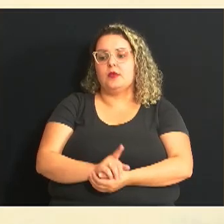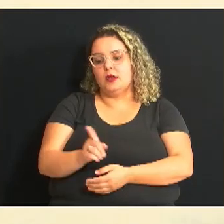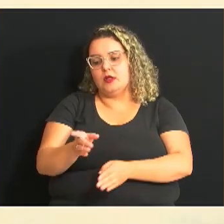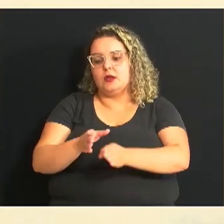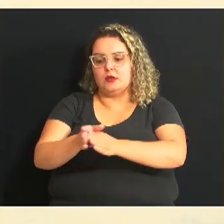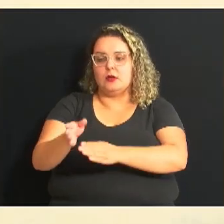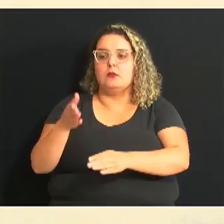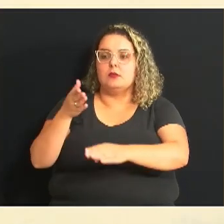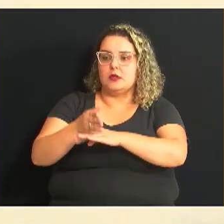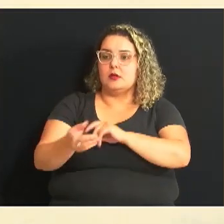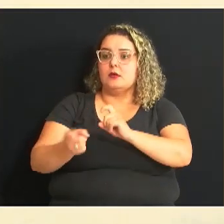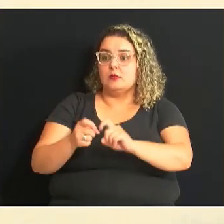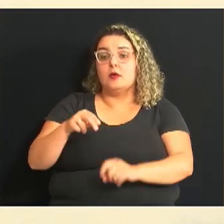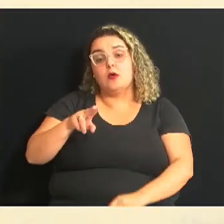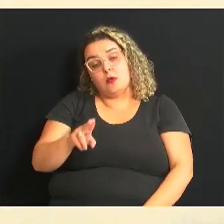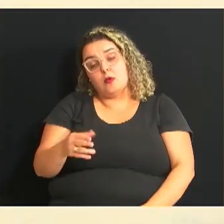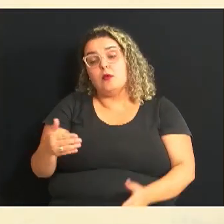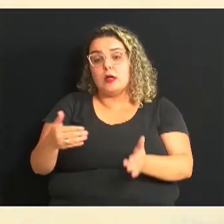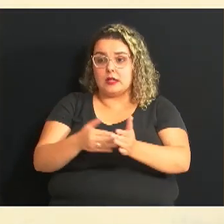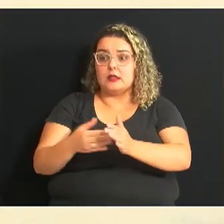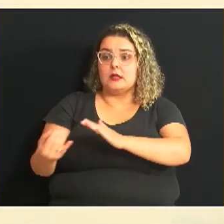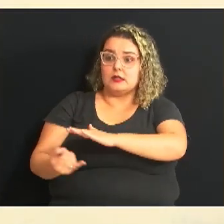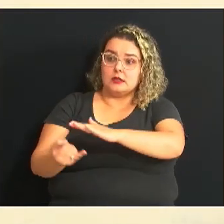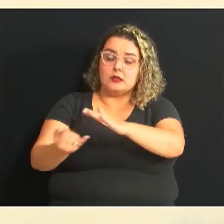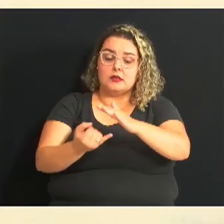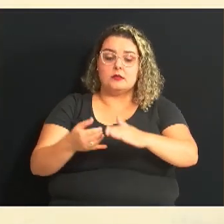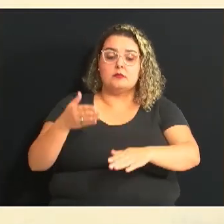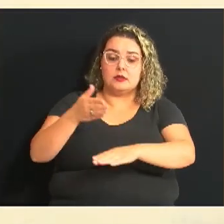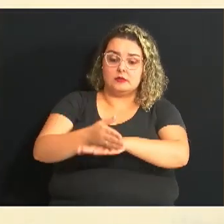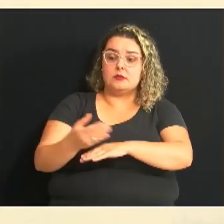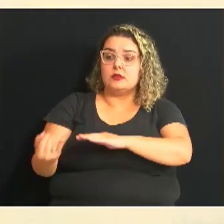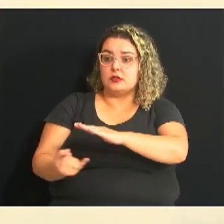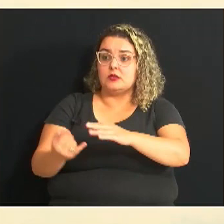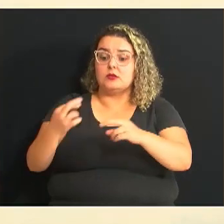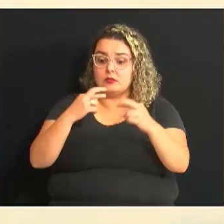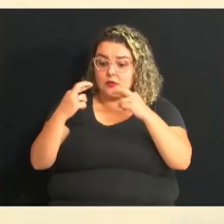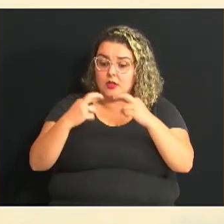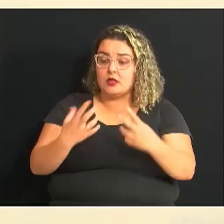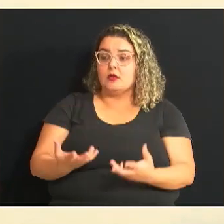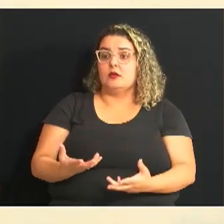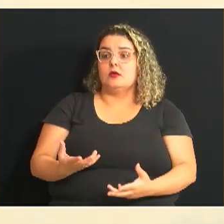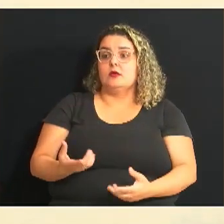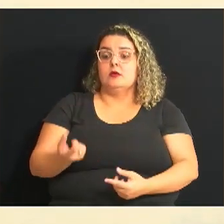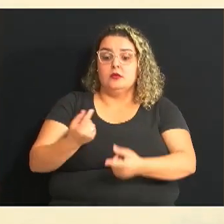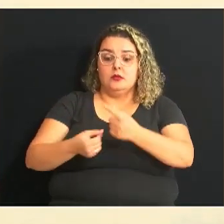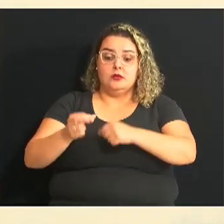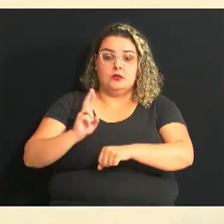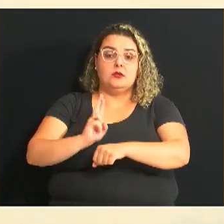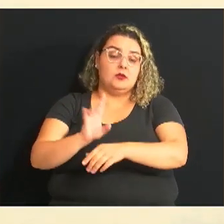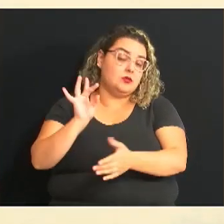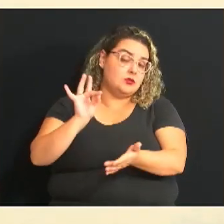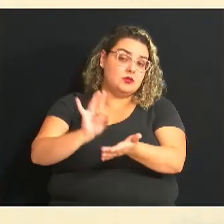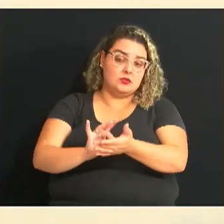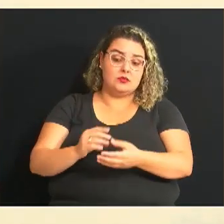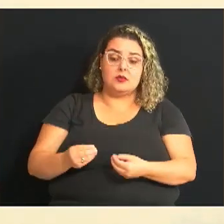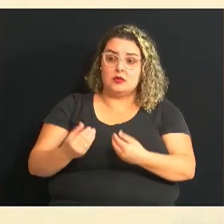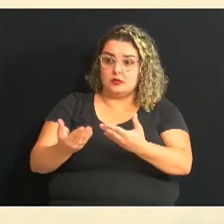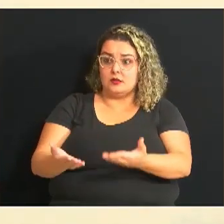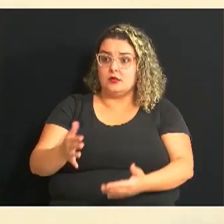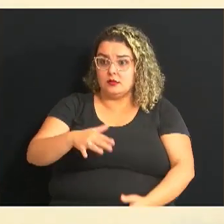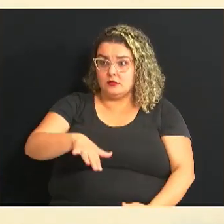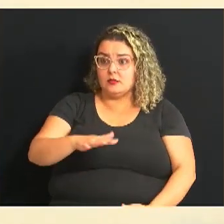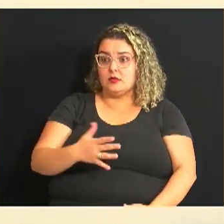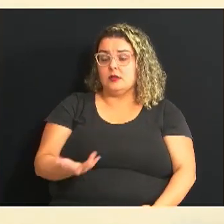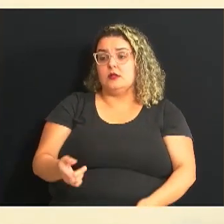das reuniões, ou até as entidades, né, participando das entidades, verificando com elas se esse recurso está sendo, de fato, repassado para elas. E